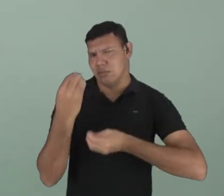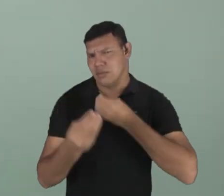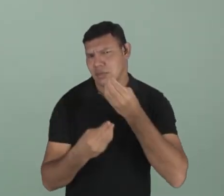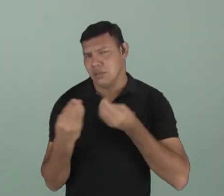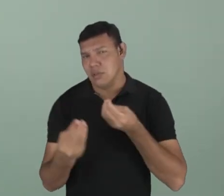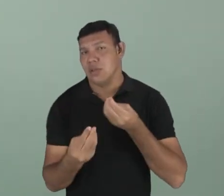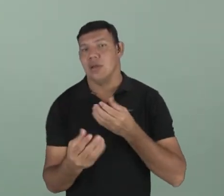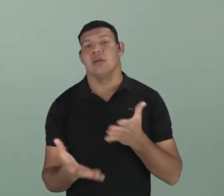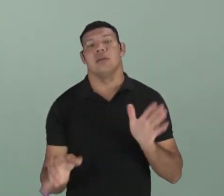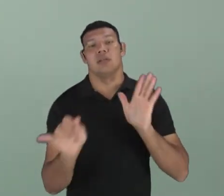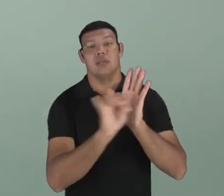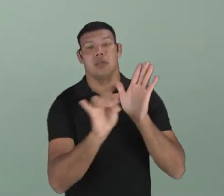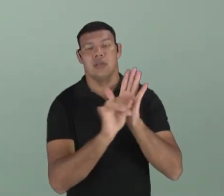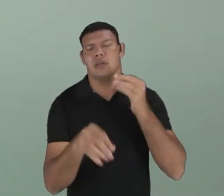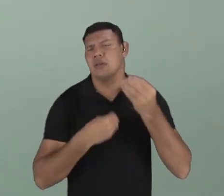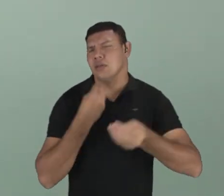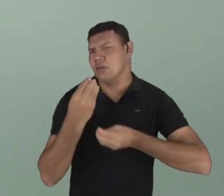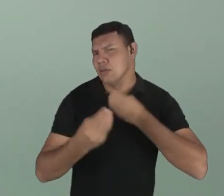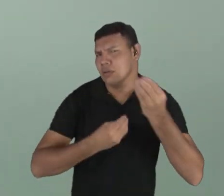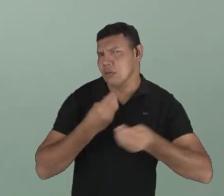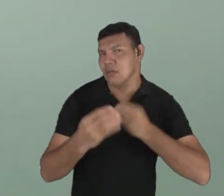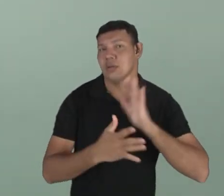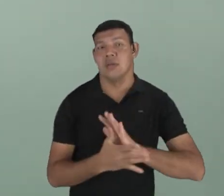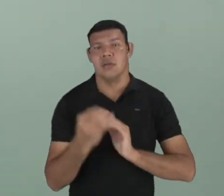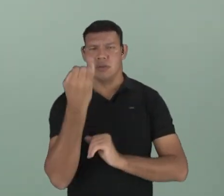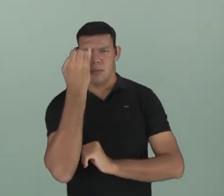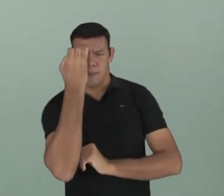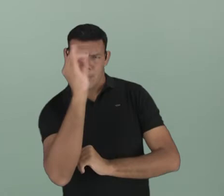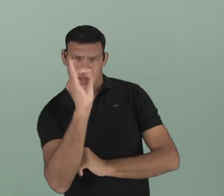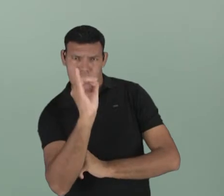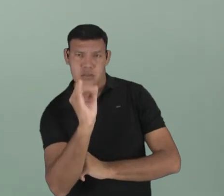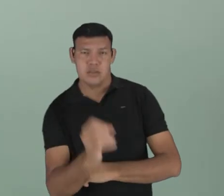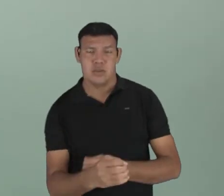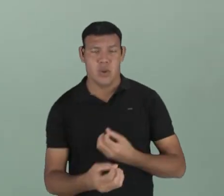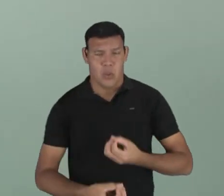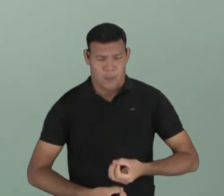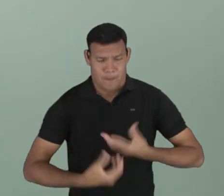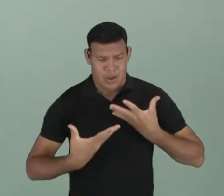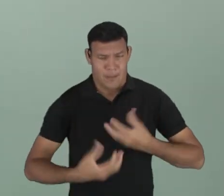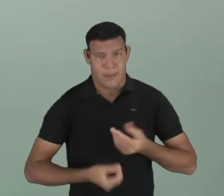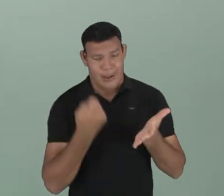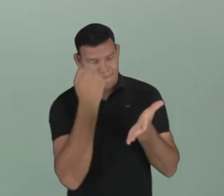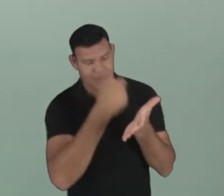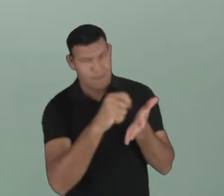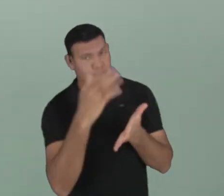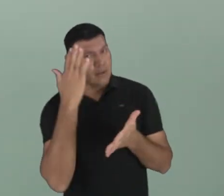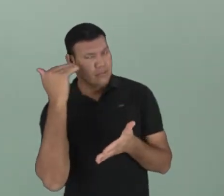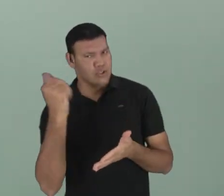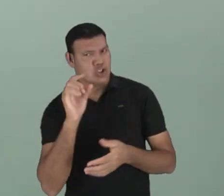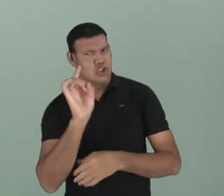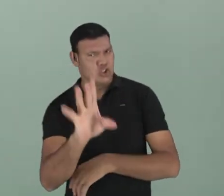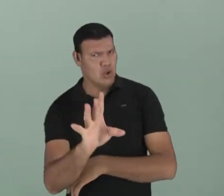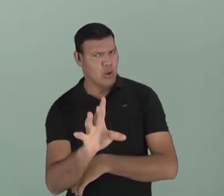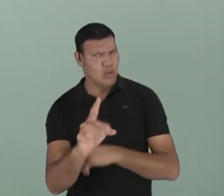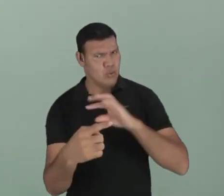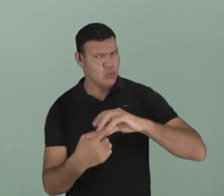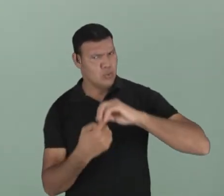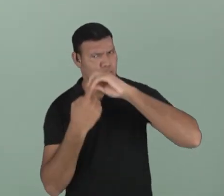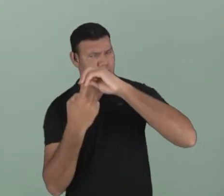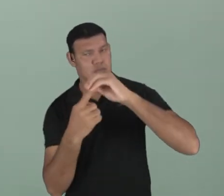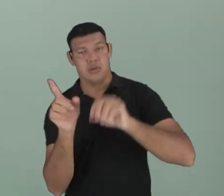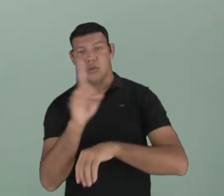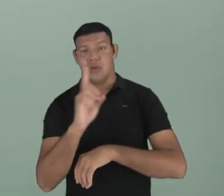relacionam? Como nós conseguimos identificá-la? Às vezes, uma ideia que é expressa por um autor não é só